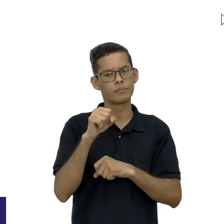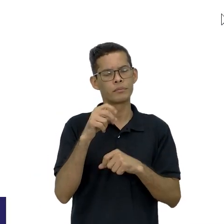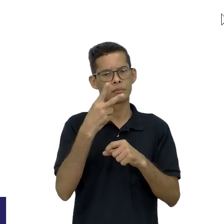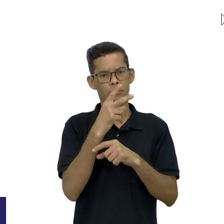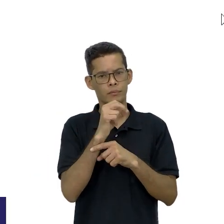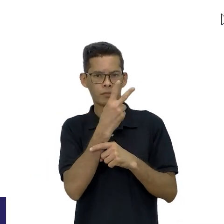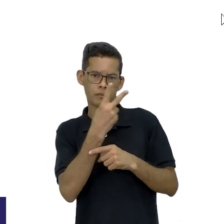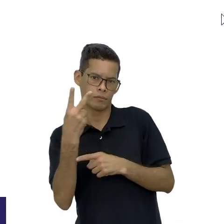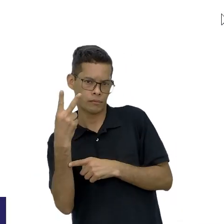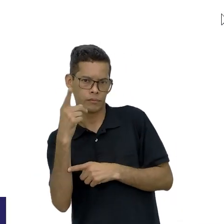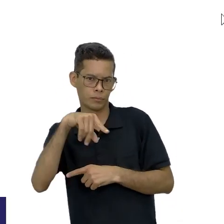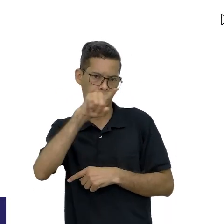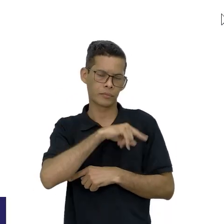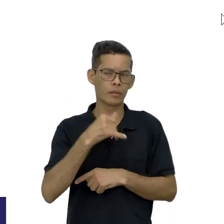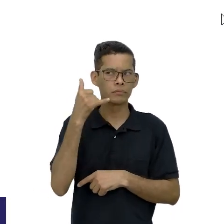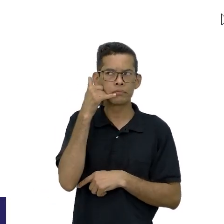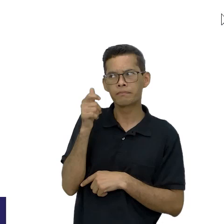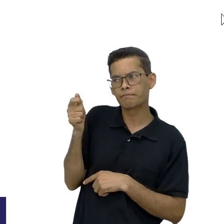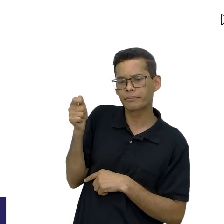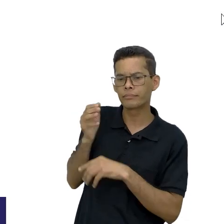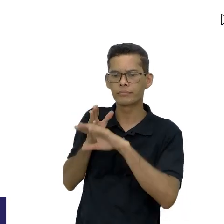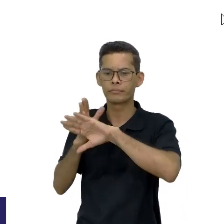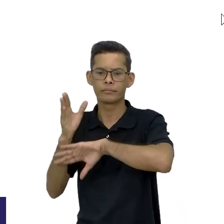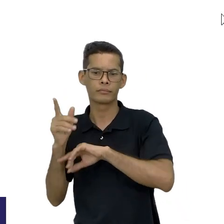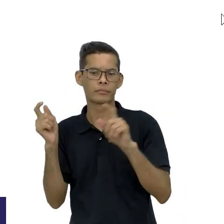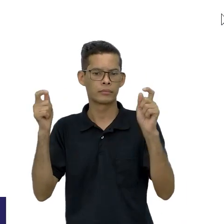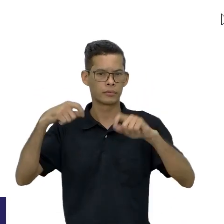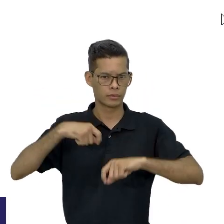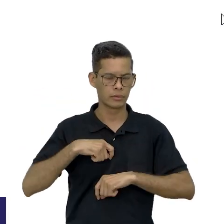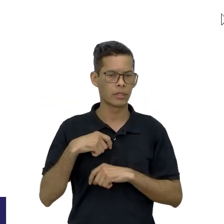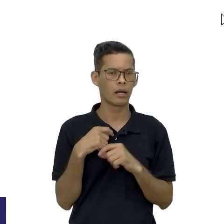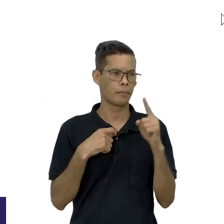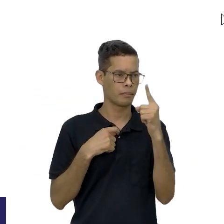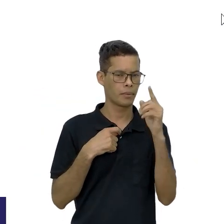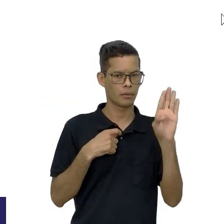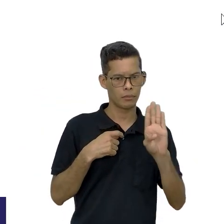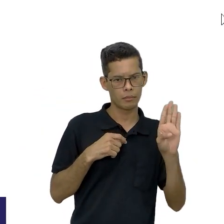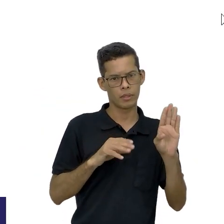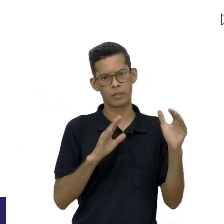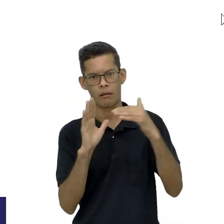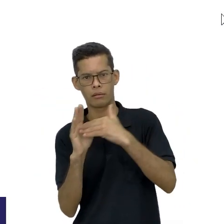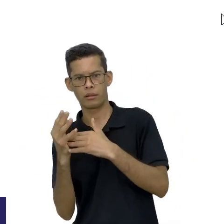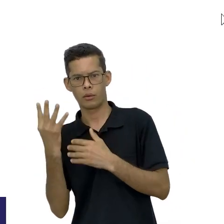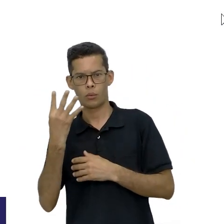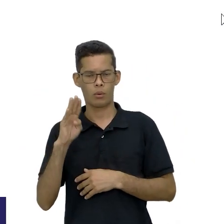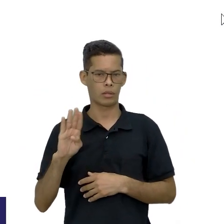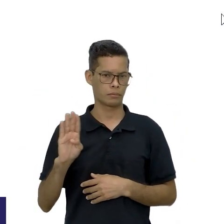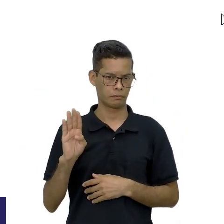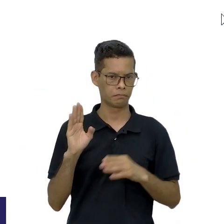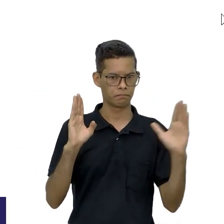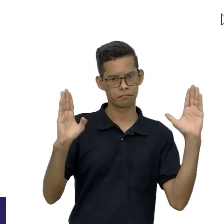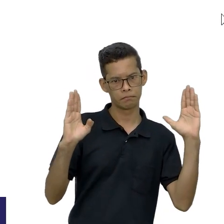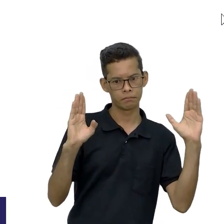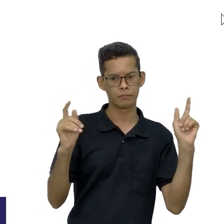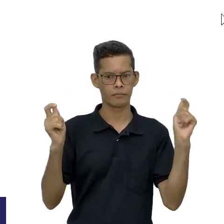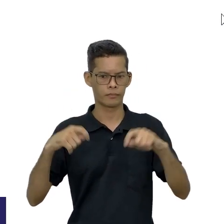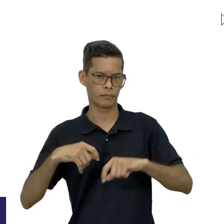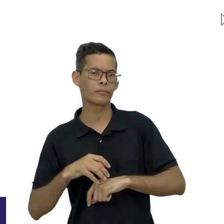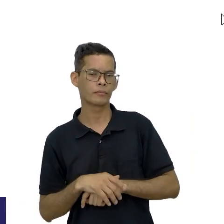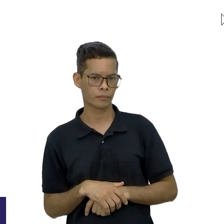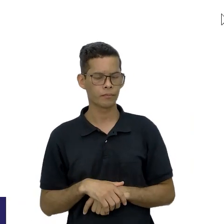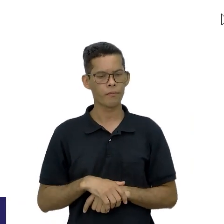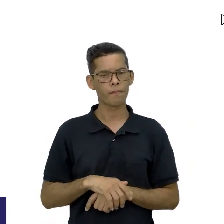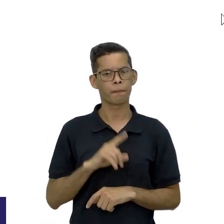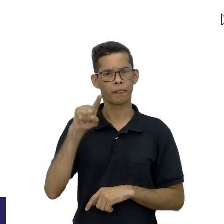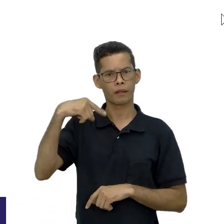podem acessar pelo QR Code desde o primeiro bimestre até o quarto. Depois, a seguir, nós temos aqui também o de matemática nesse